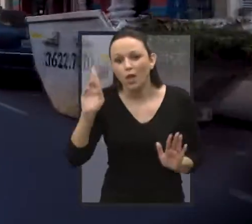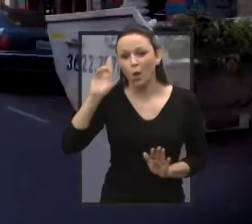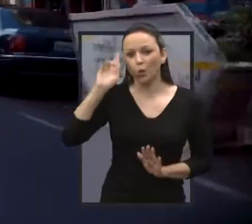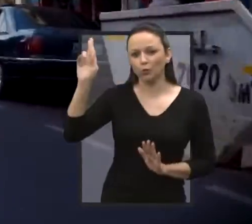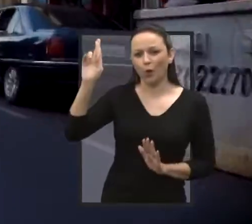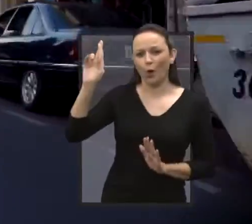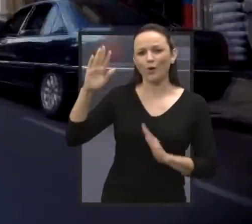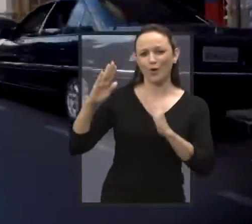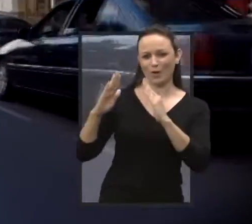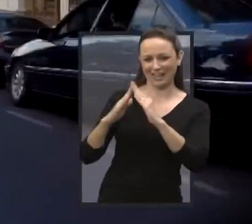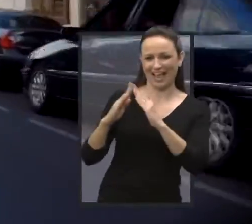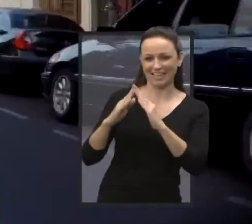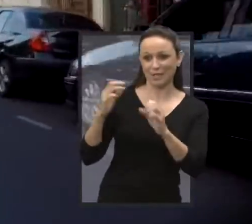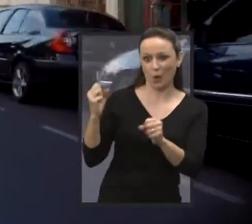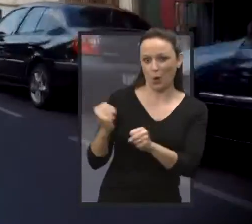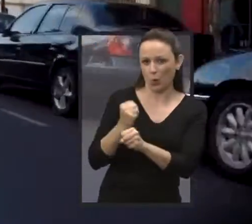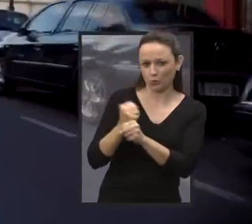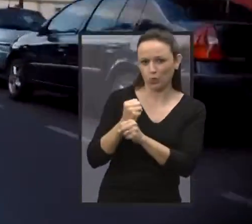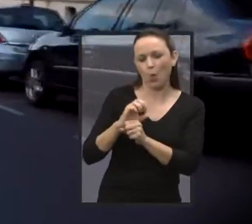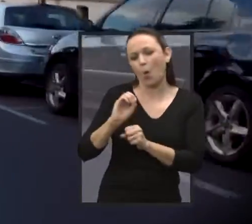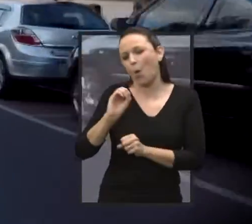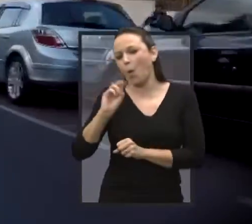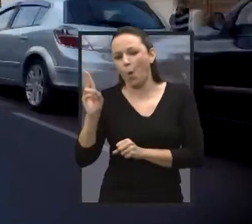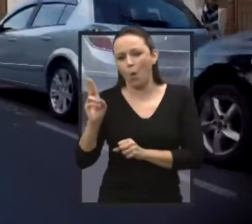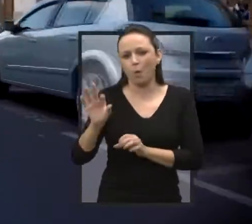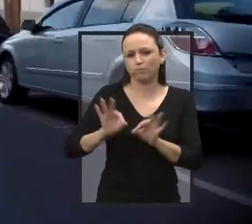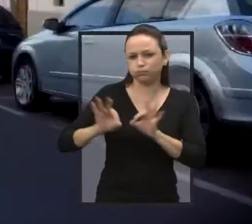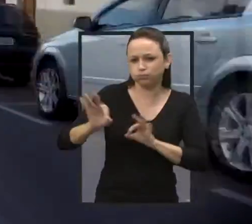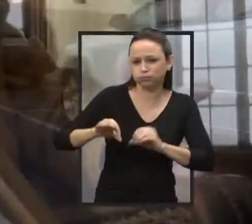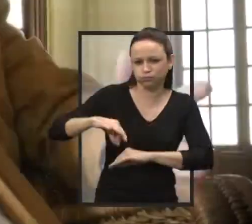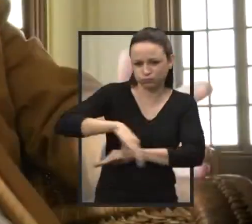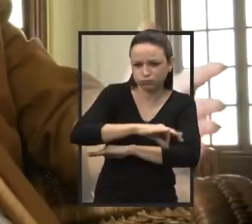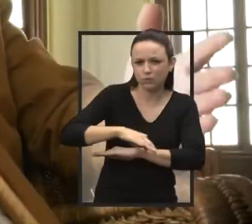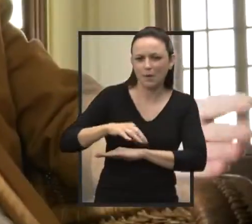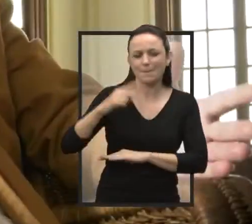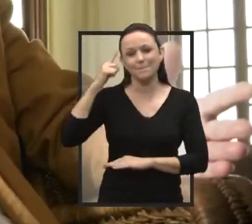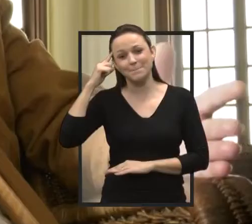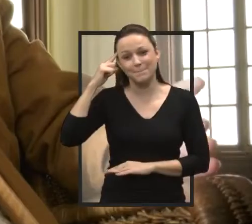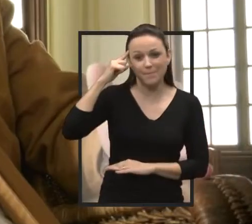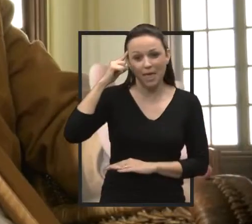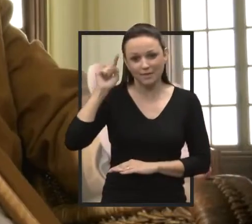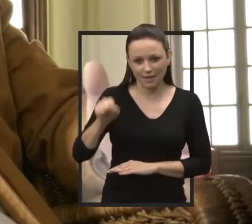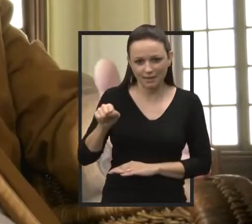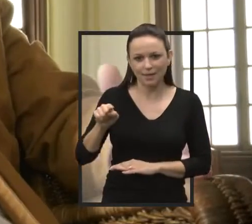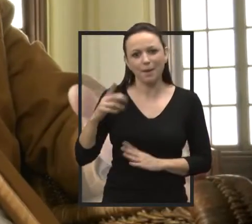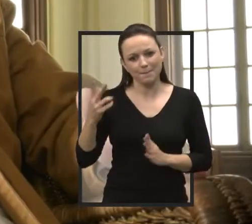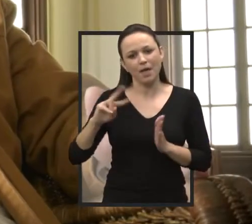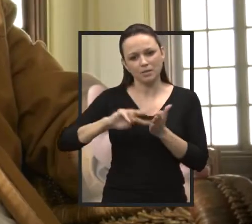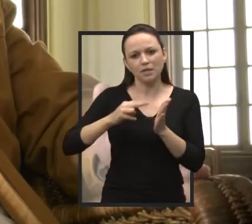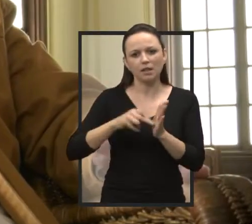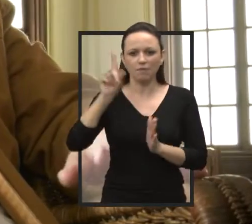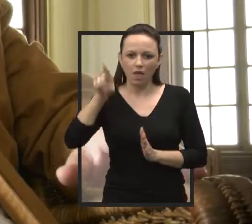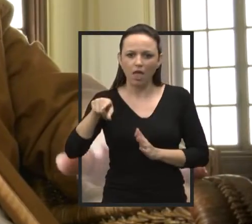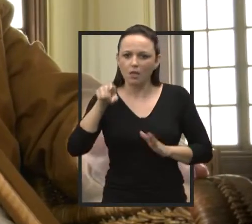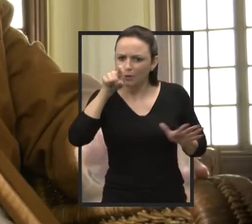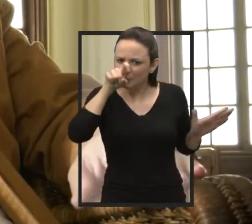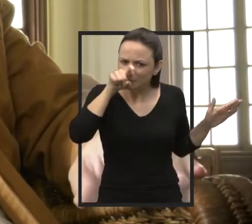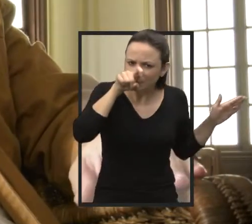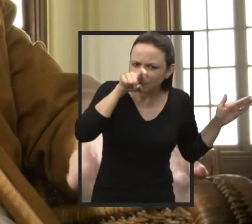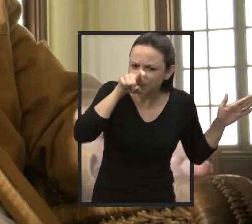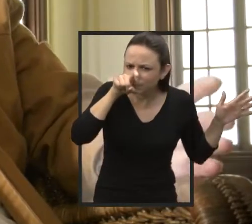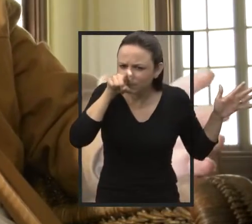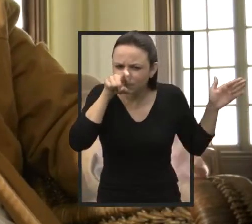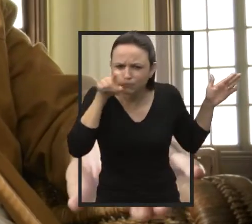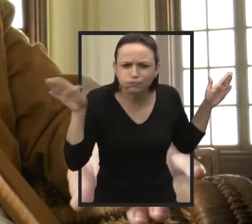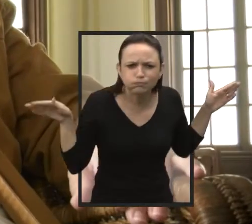sei se o dono da casa, quem construiu ou quem projetou, pensava dessa forma, mas ela tem esse significado